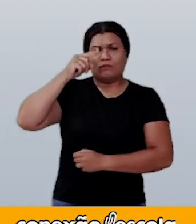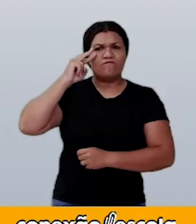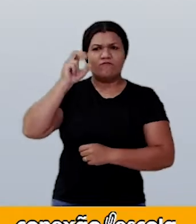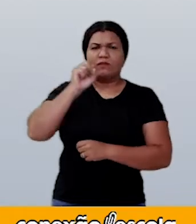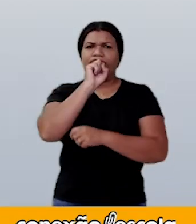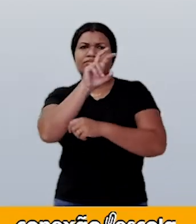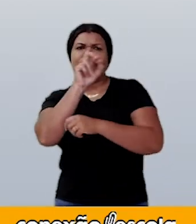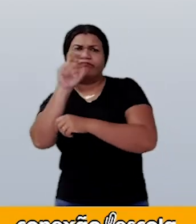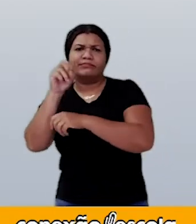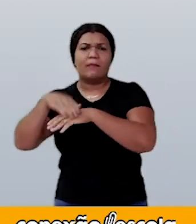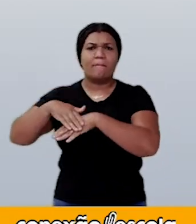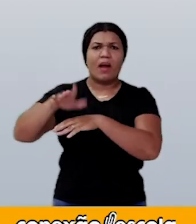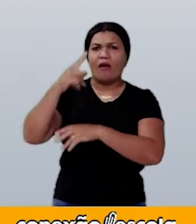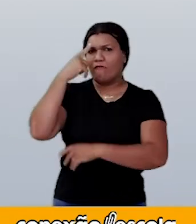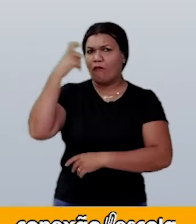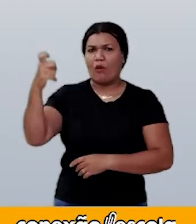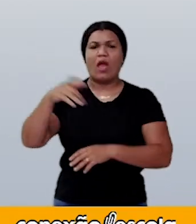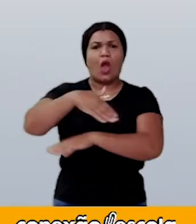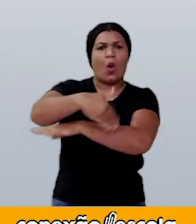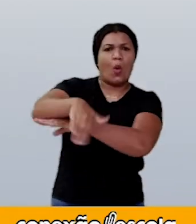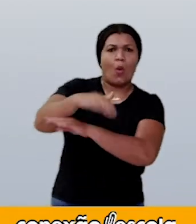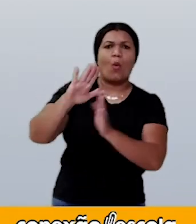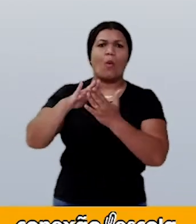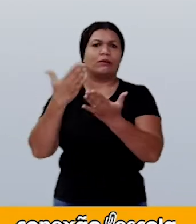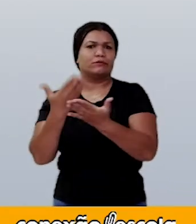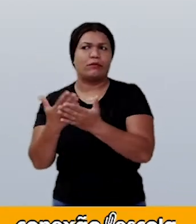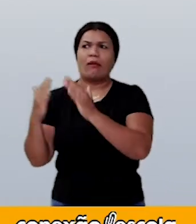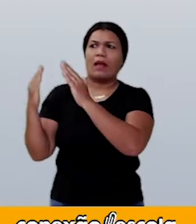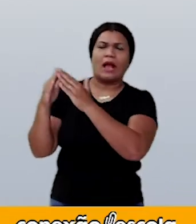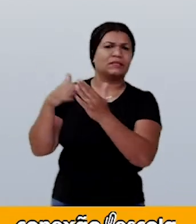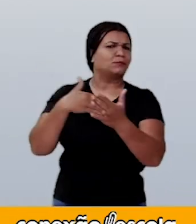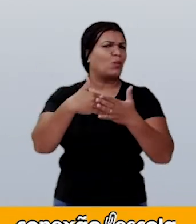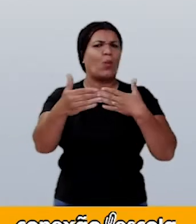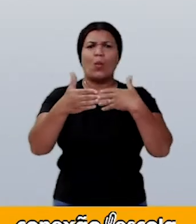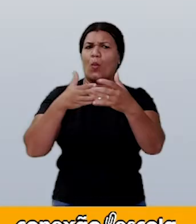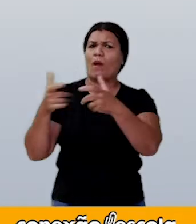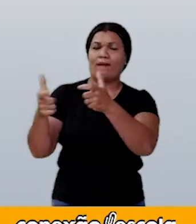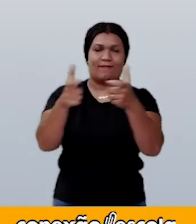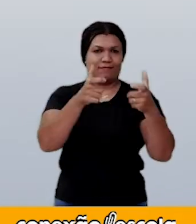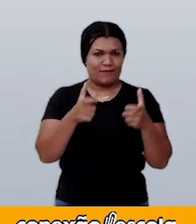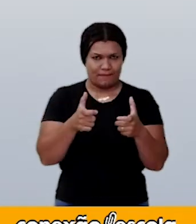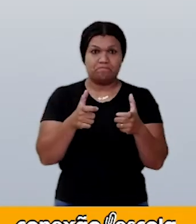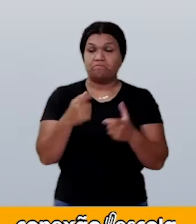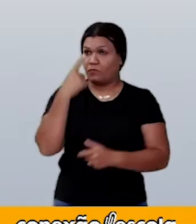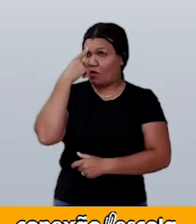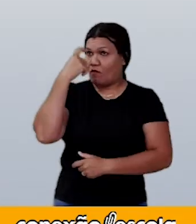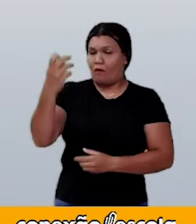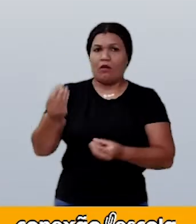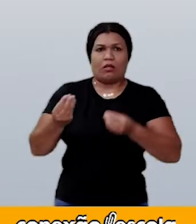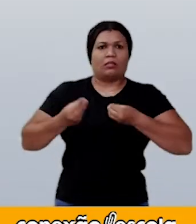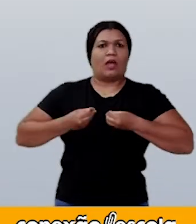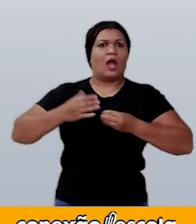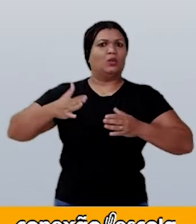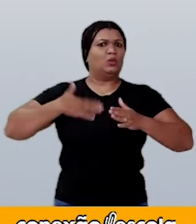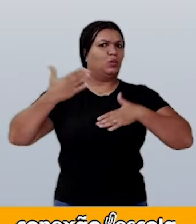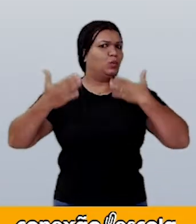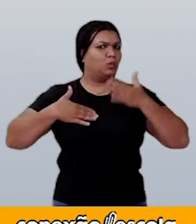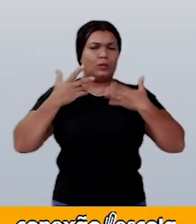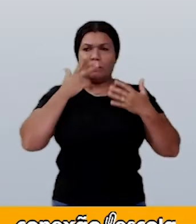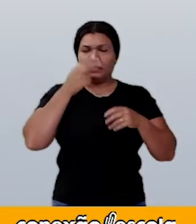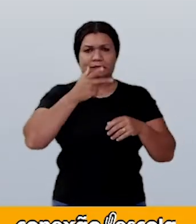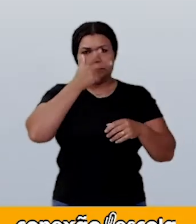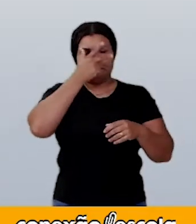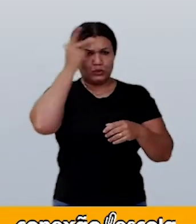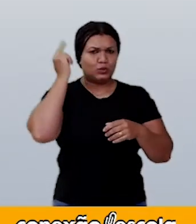violência nas ruas, nas escolas, nas casas, em todo lugar. A violência assusta e mata mais e